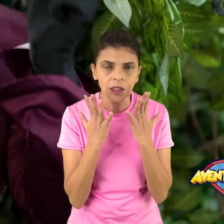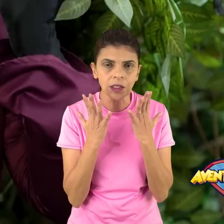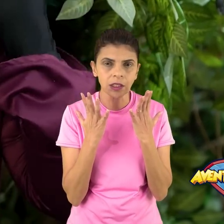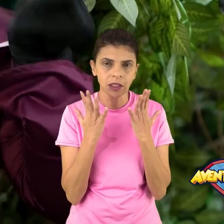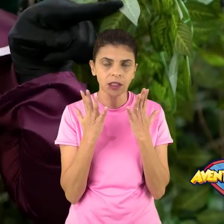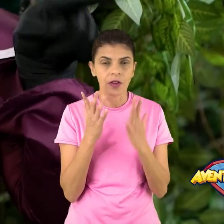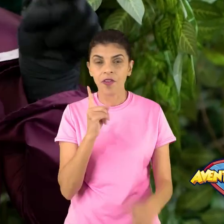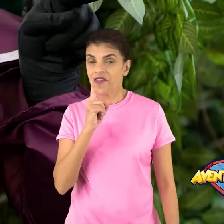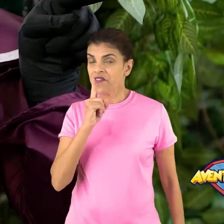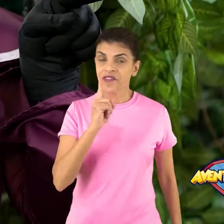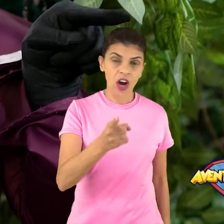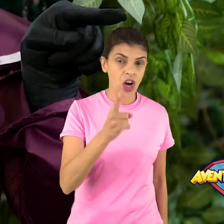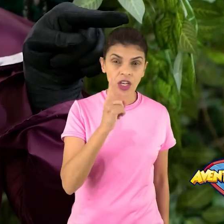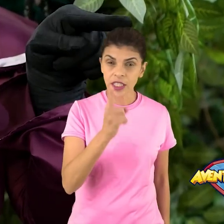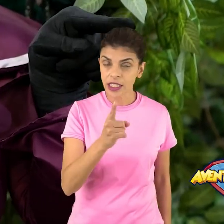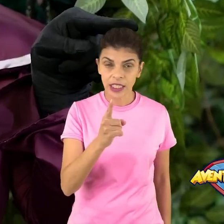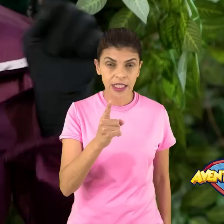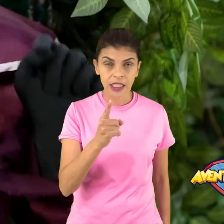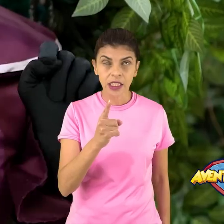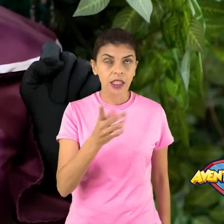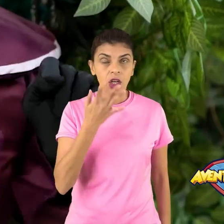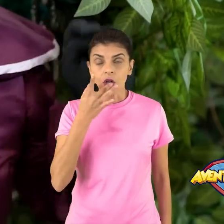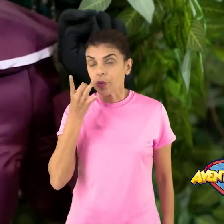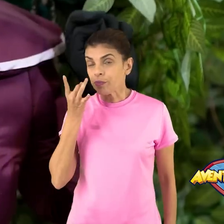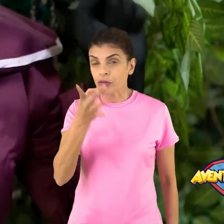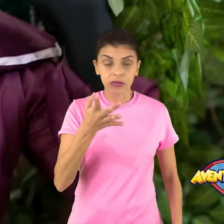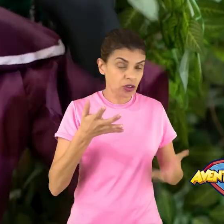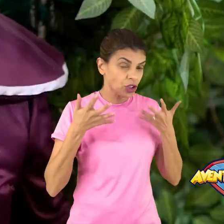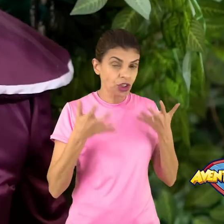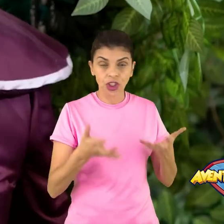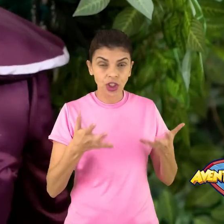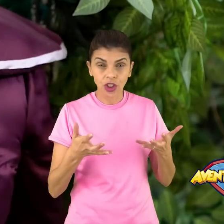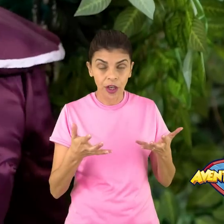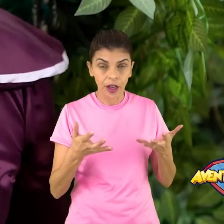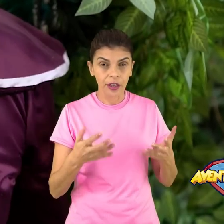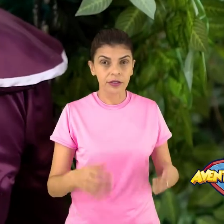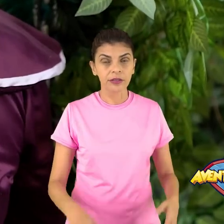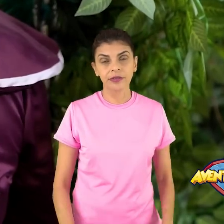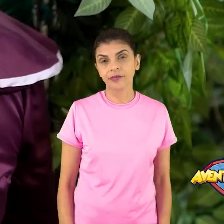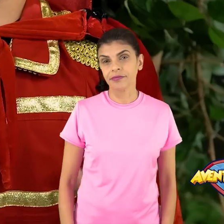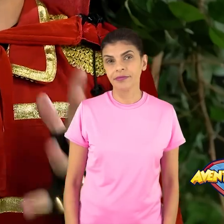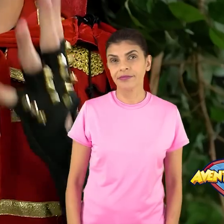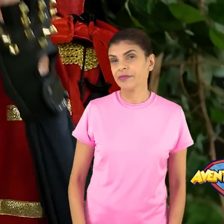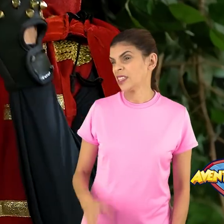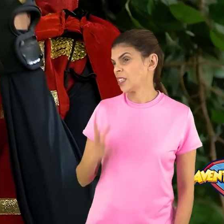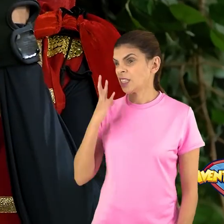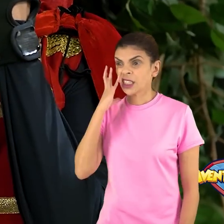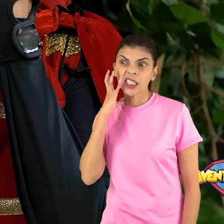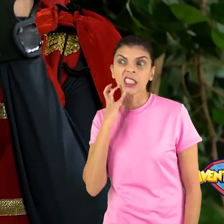Agora você vai ficar mais insuportável do que já é.